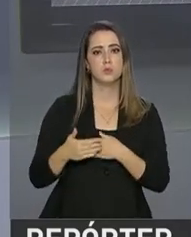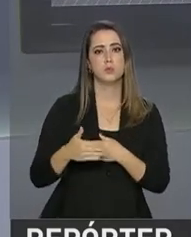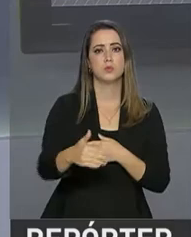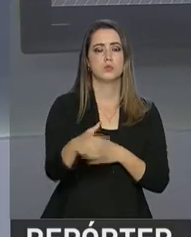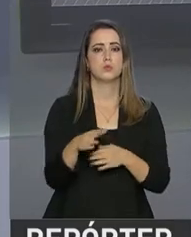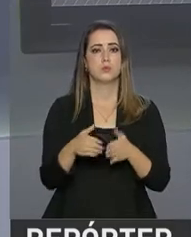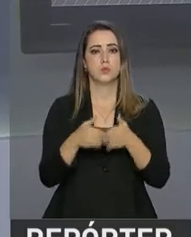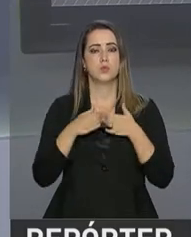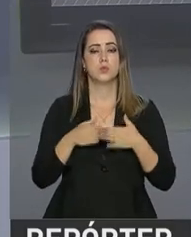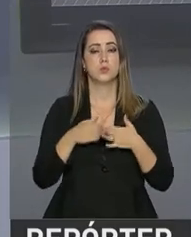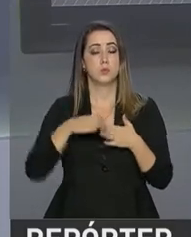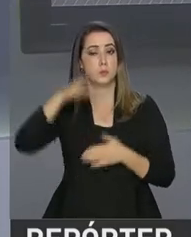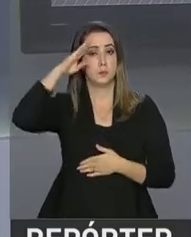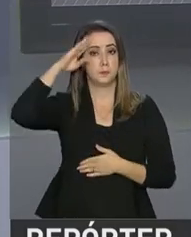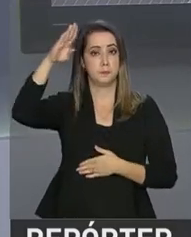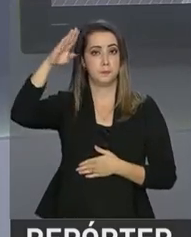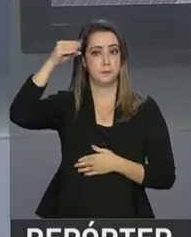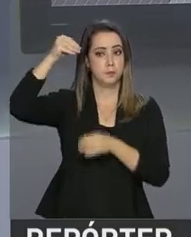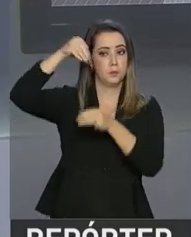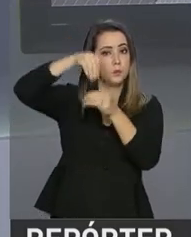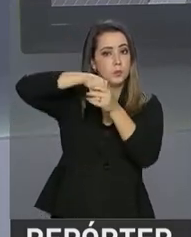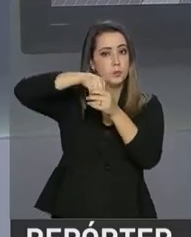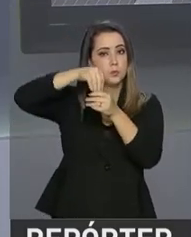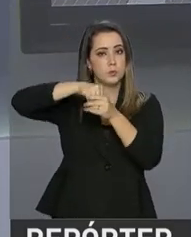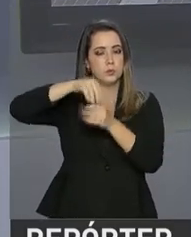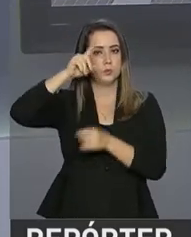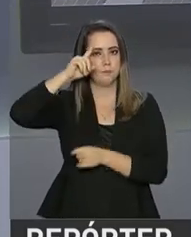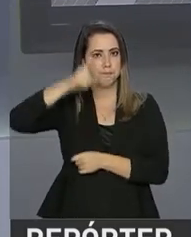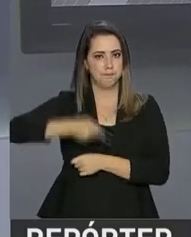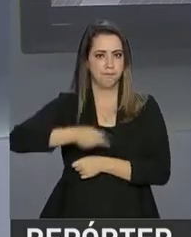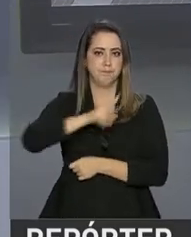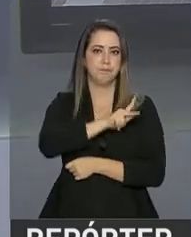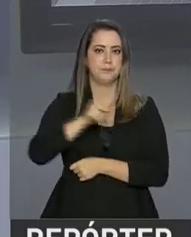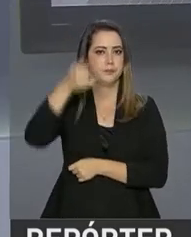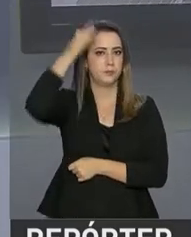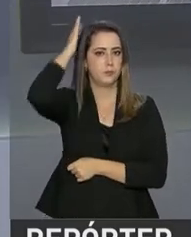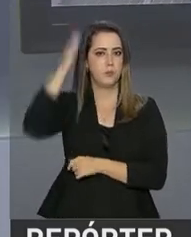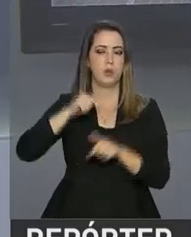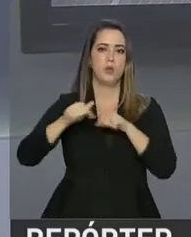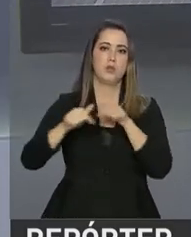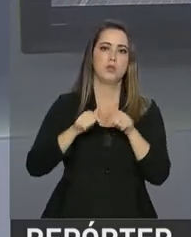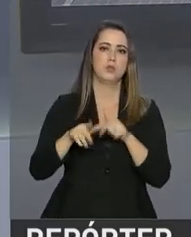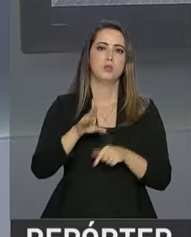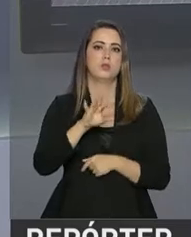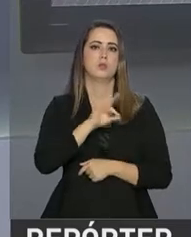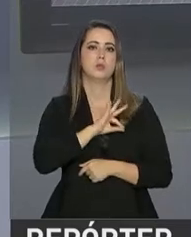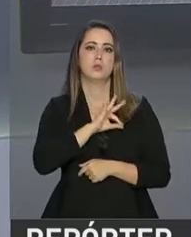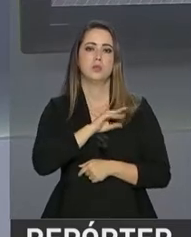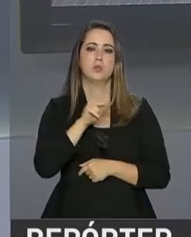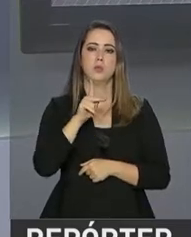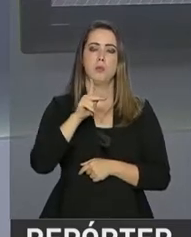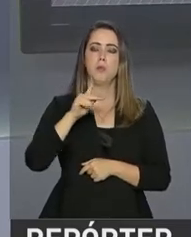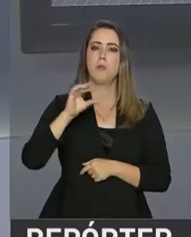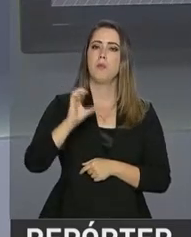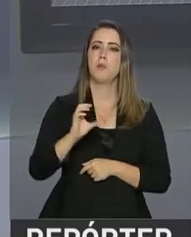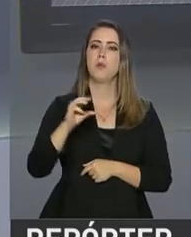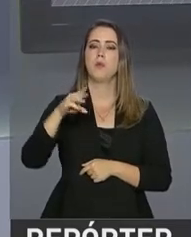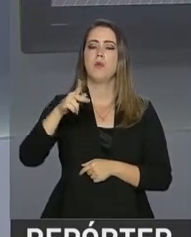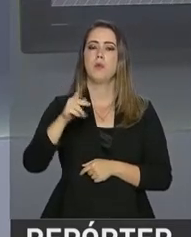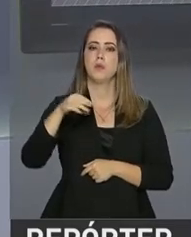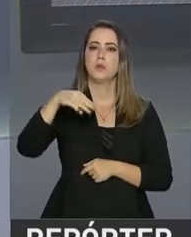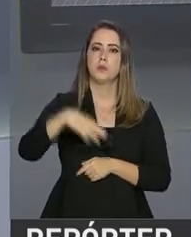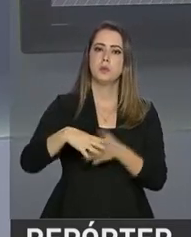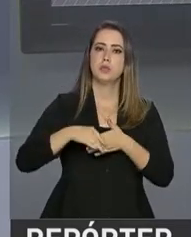intervenção decretada pelo presidente michel temer as operações e o trabalho das polícias civil e militar tem o comando do